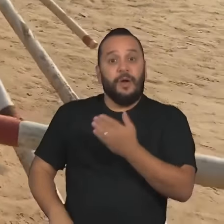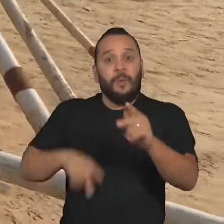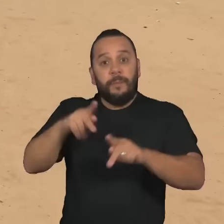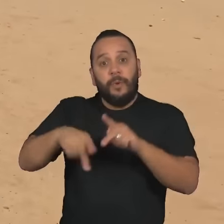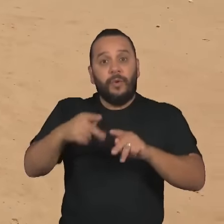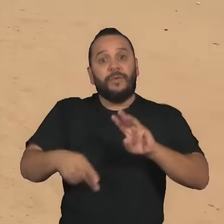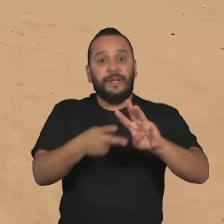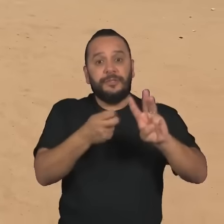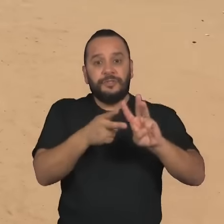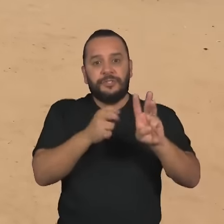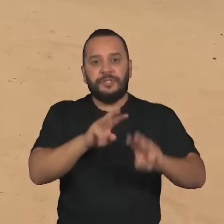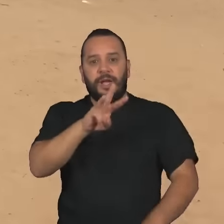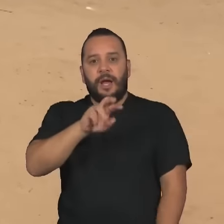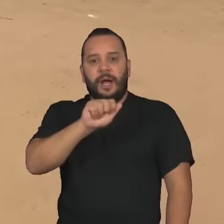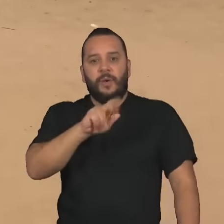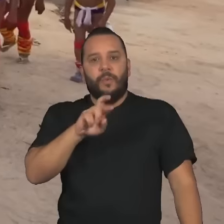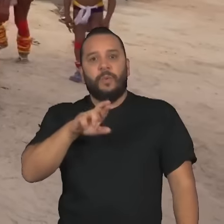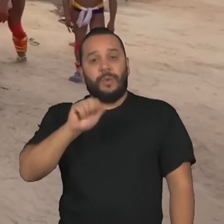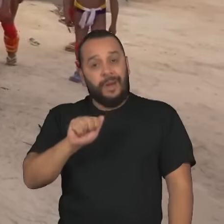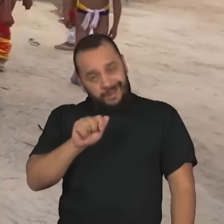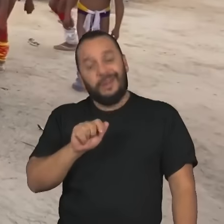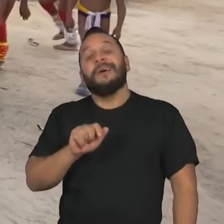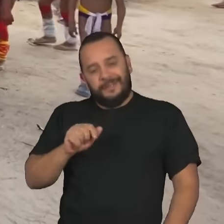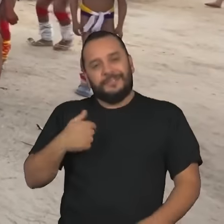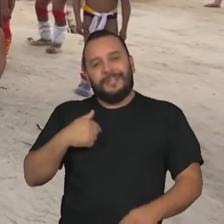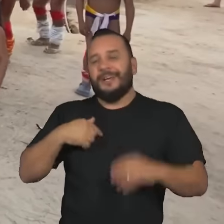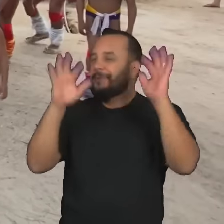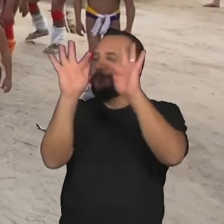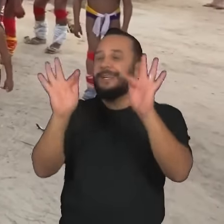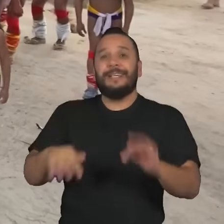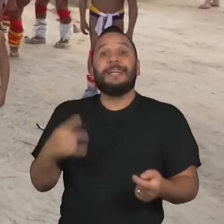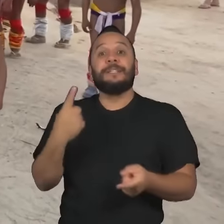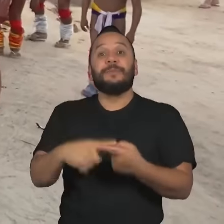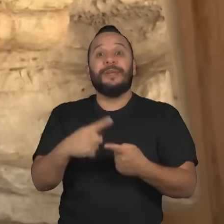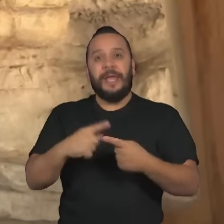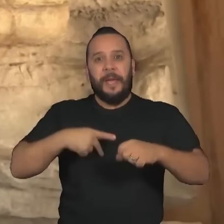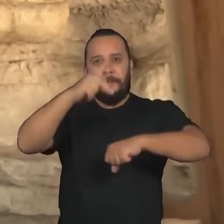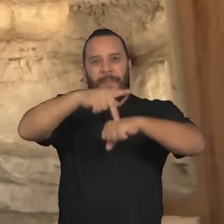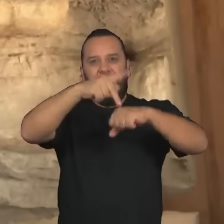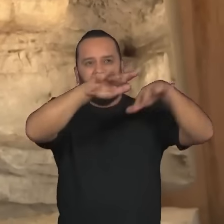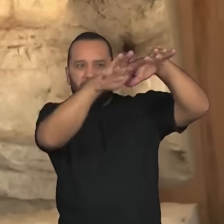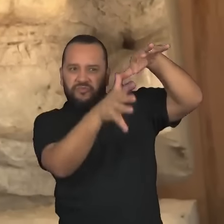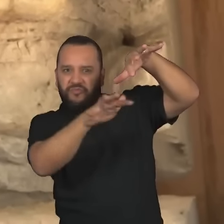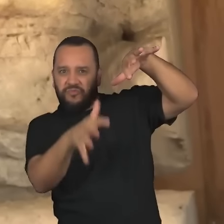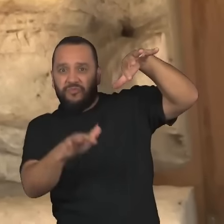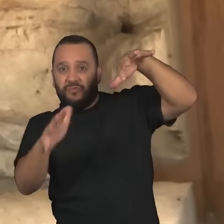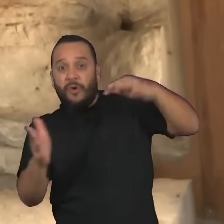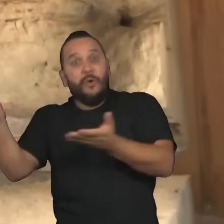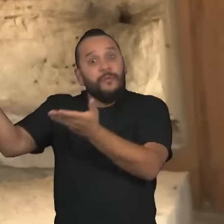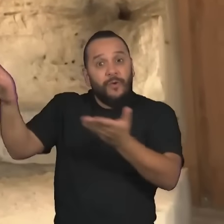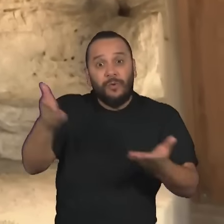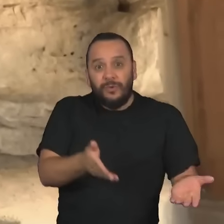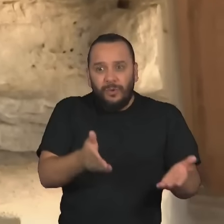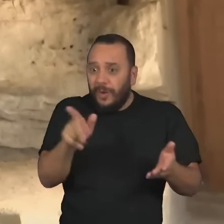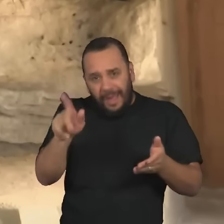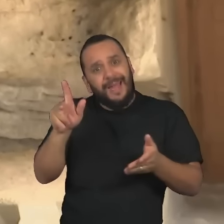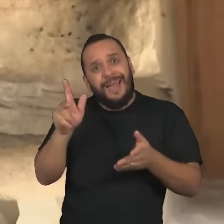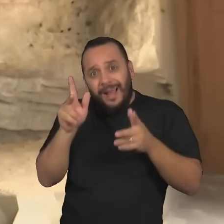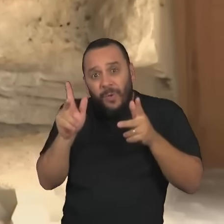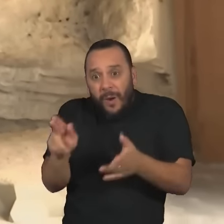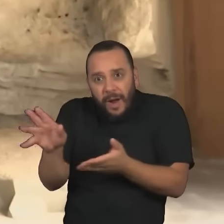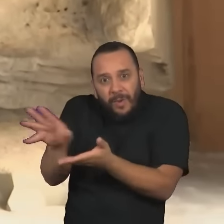Indígenas da etnia Waurá, no Alto Xingu, comemoram a volta de uma réplica da Gruta Sagrada que foi destruída por